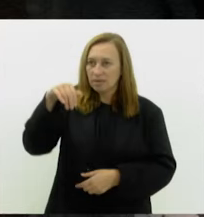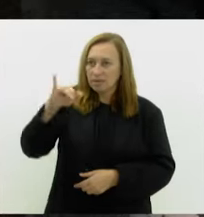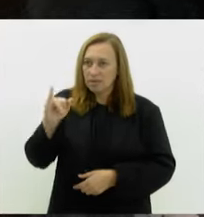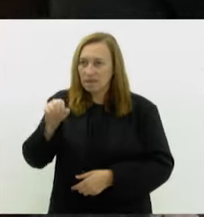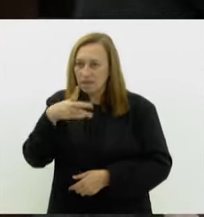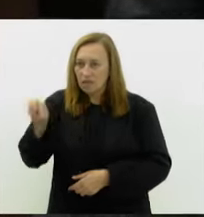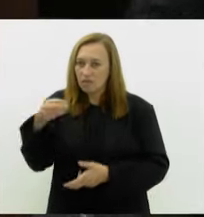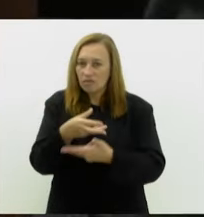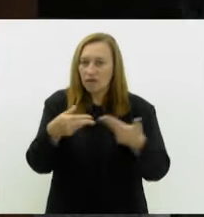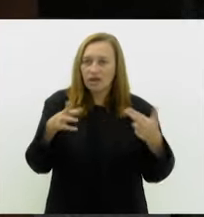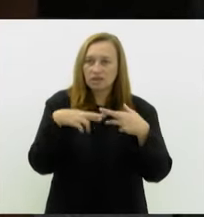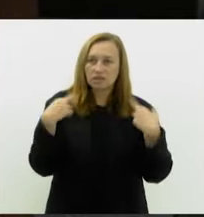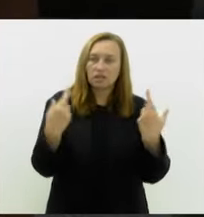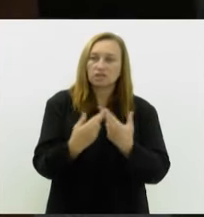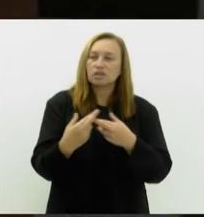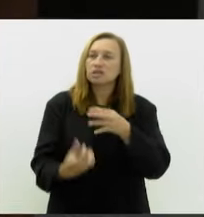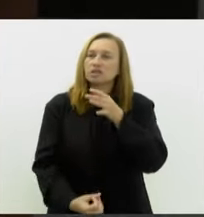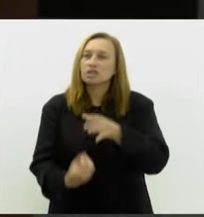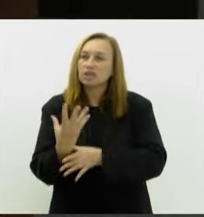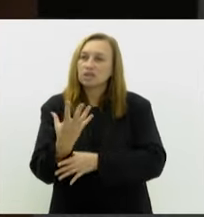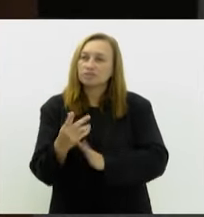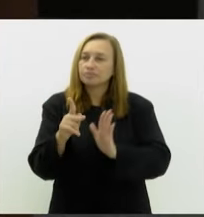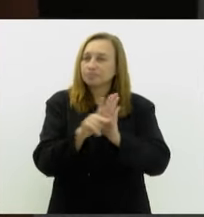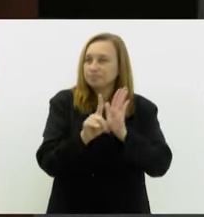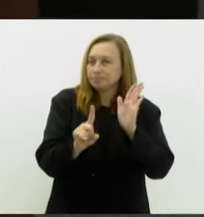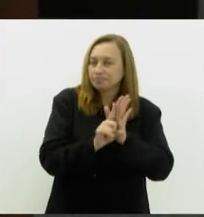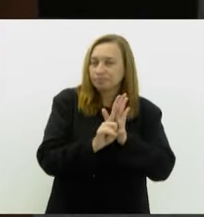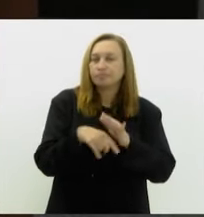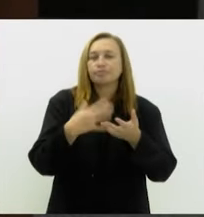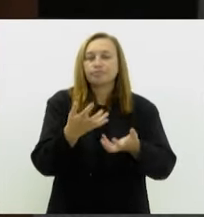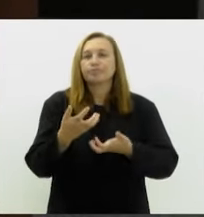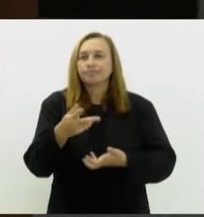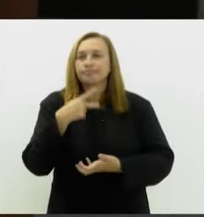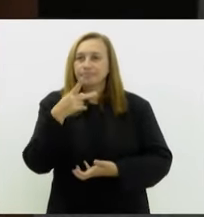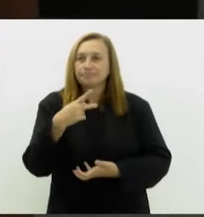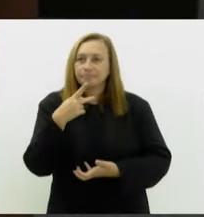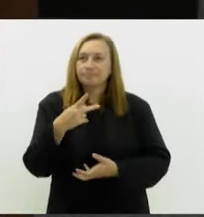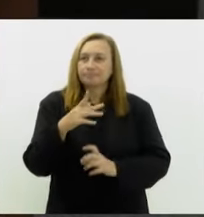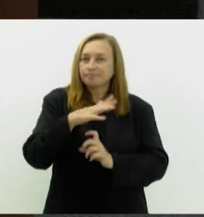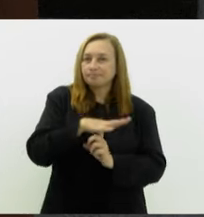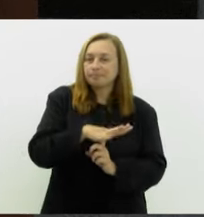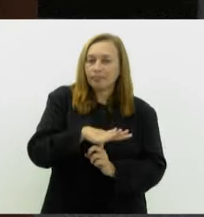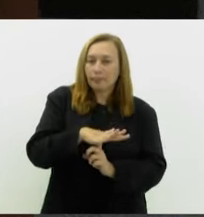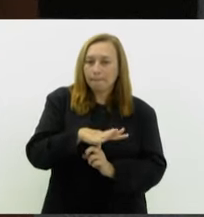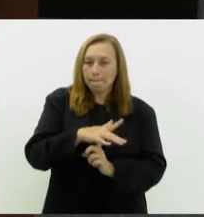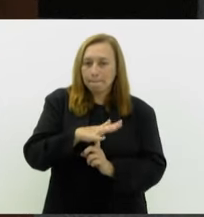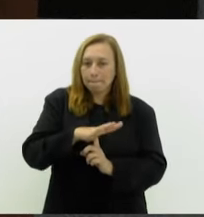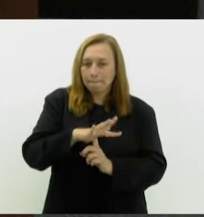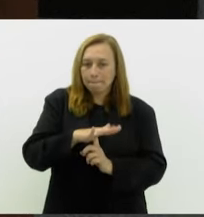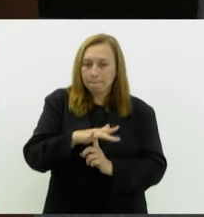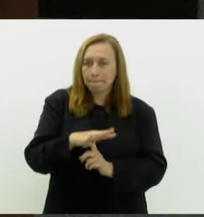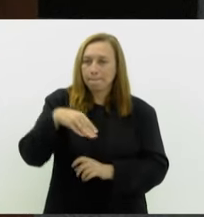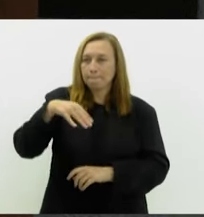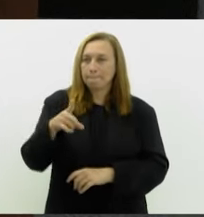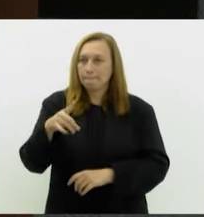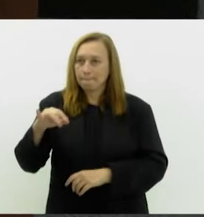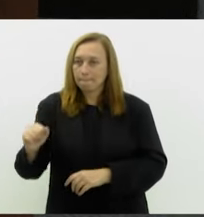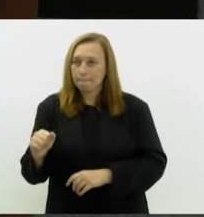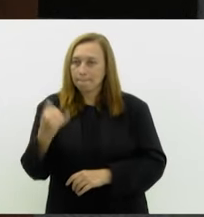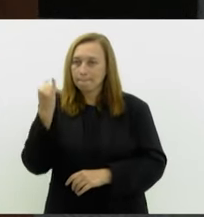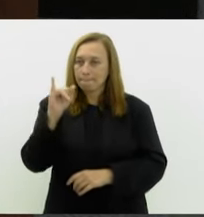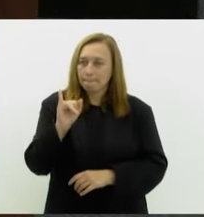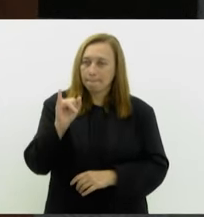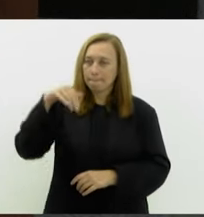essa construção desse projeto de lei. Queria dizer que a feira dessa moda íntima, a FEVEST, é